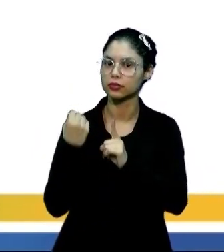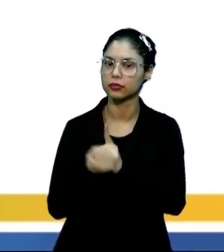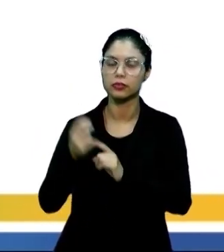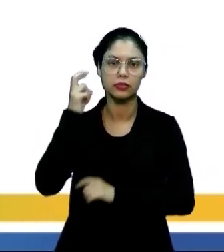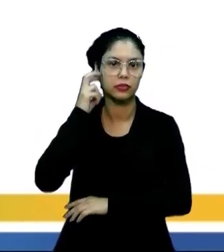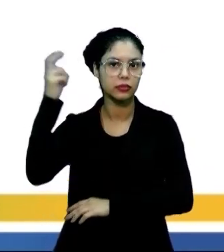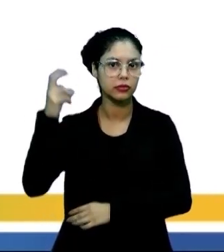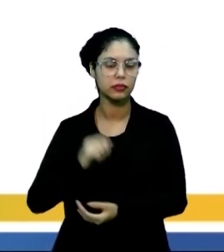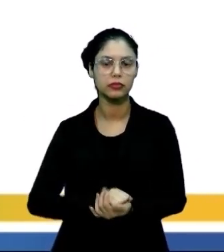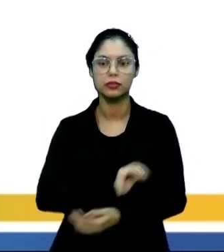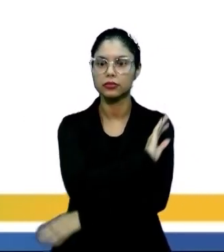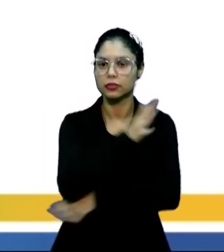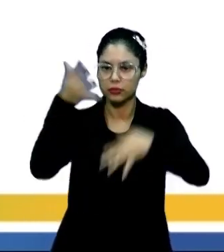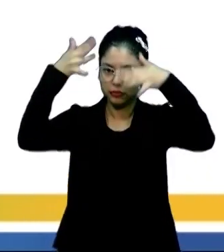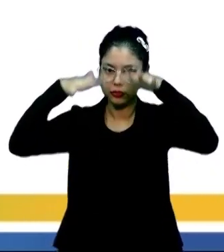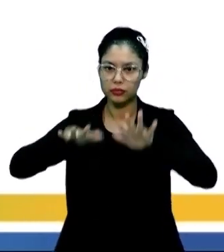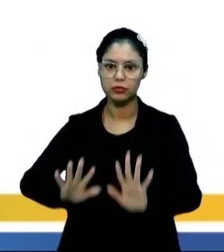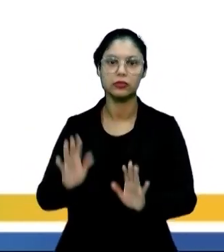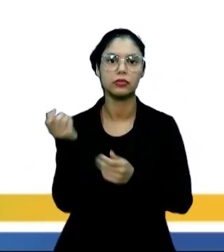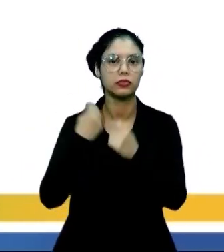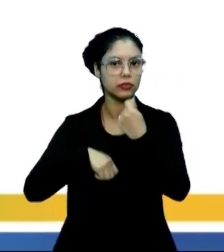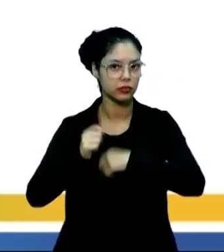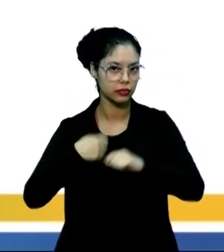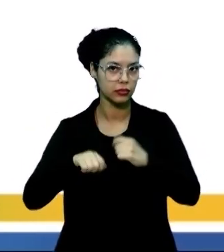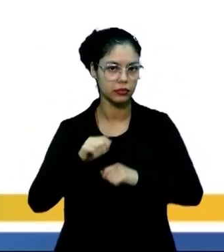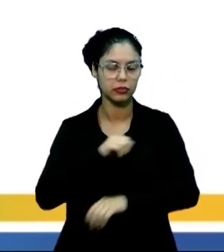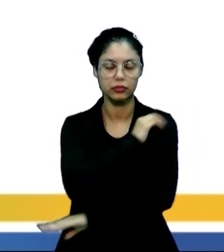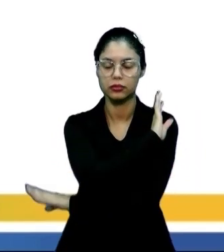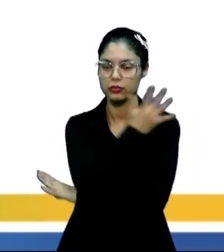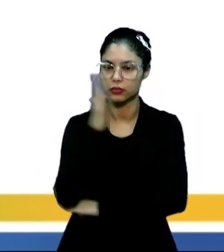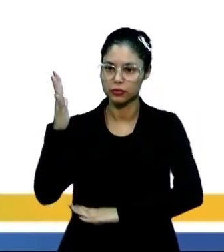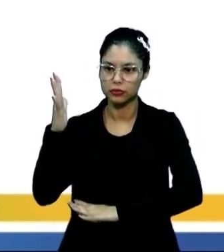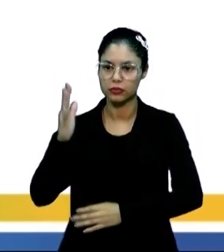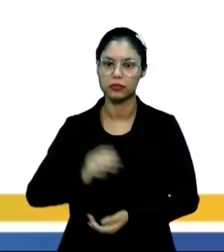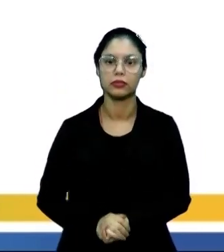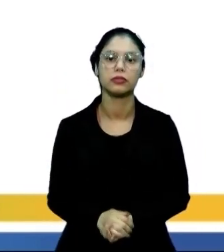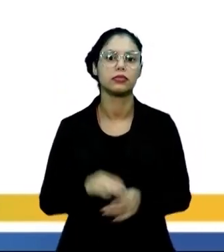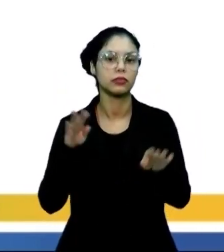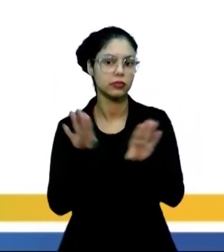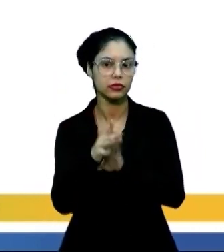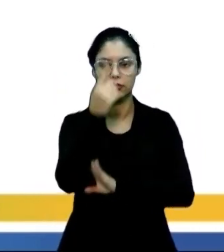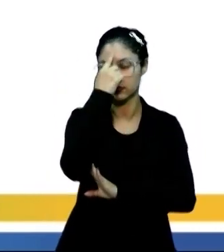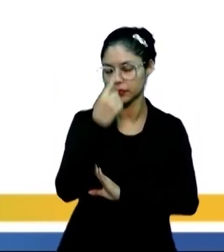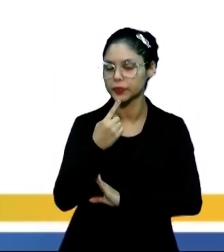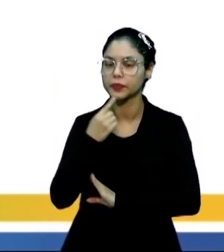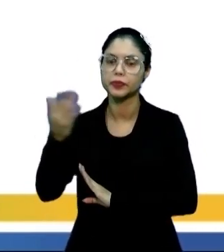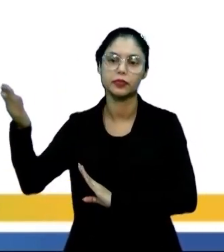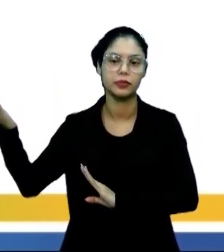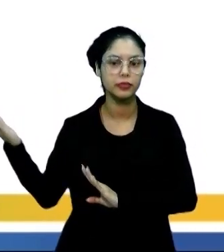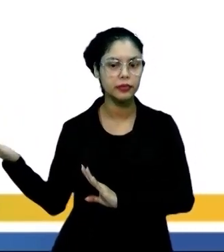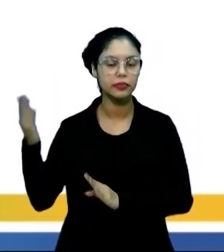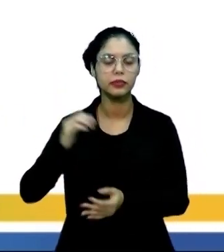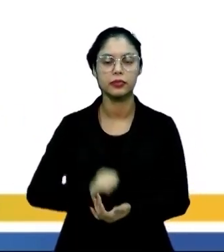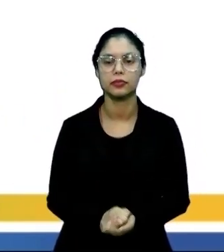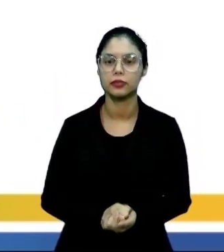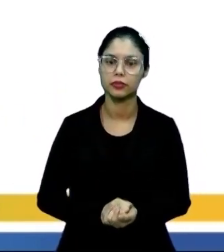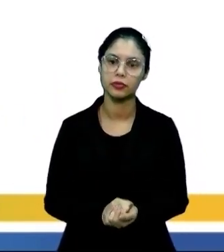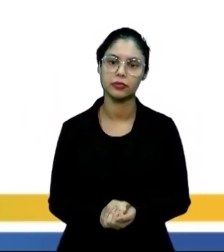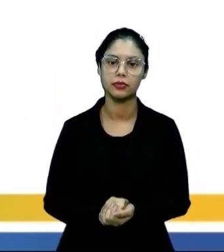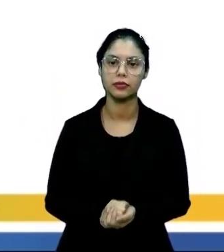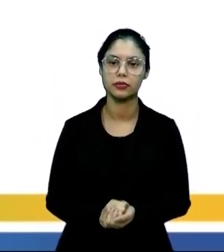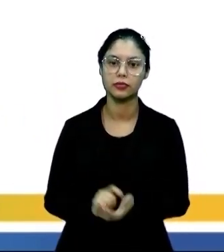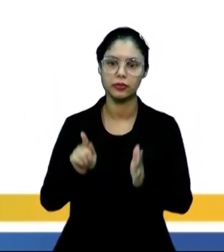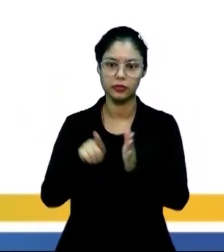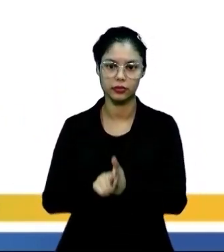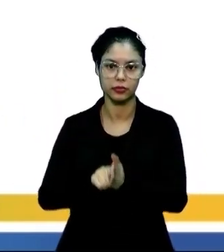sociais, culturais, naturais e econômicos. E a imagem que vocês veem aí ao lado é do